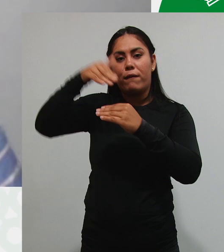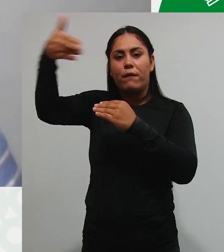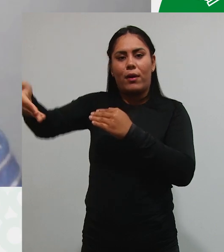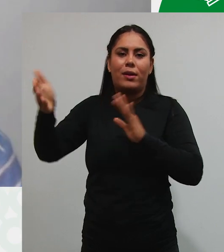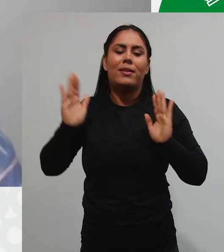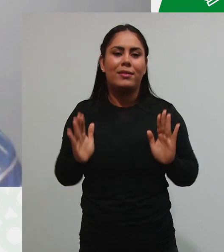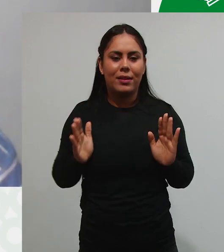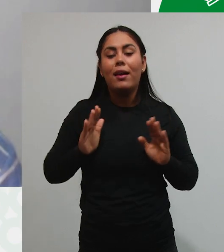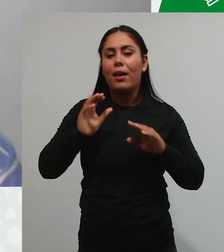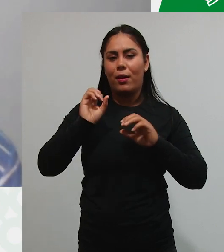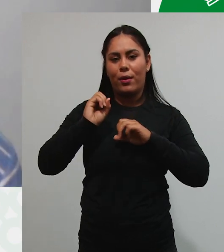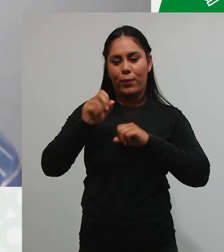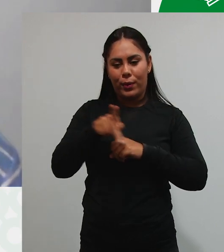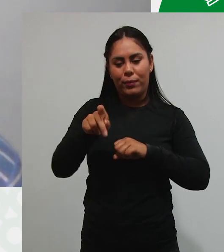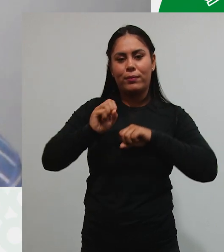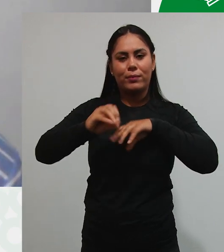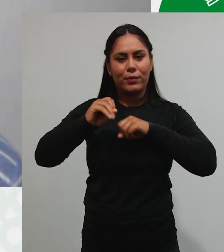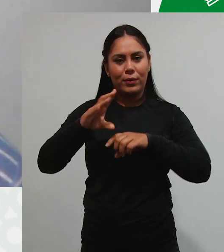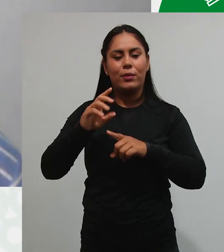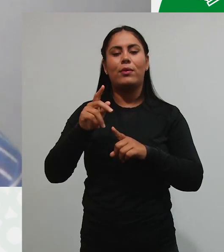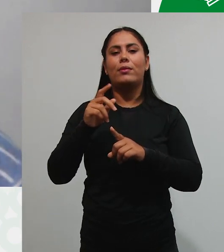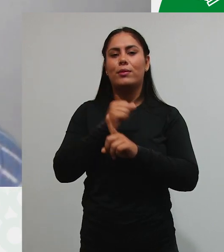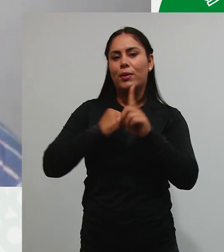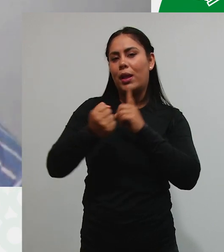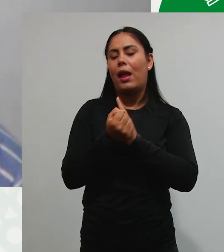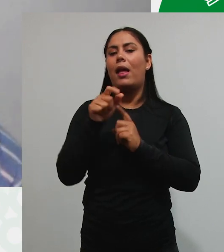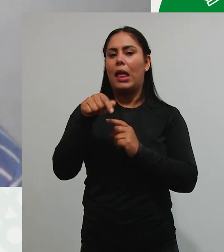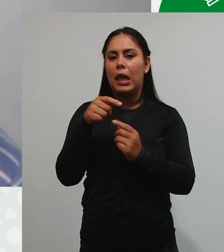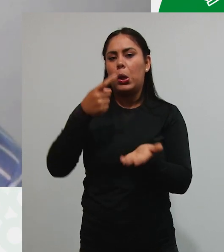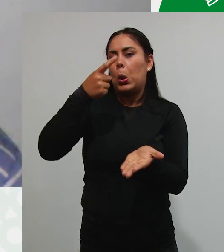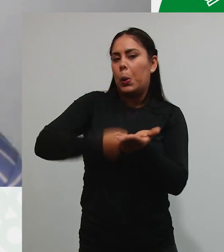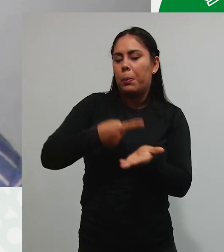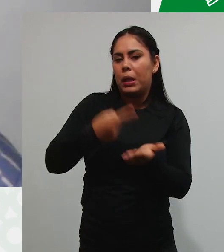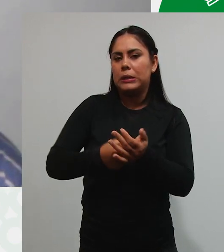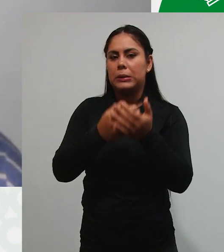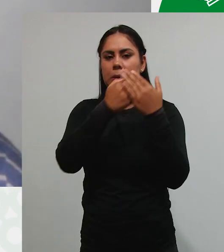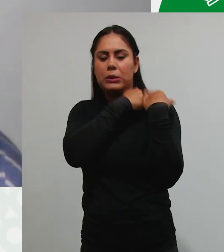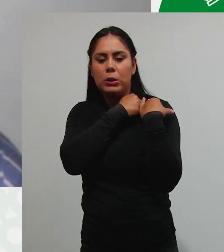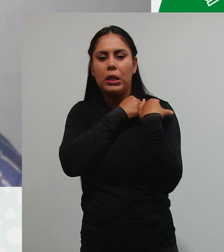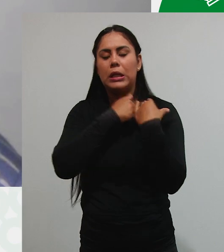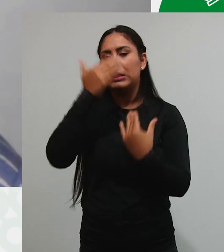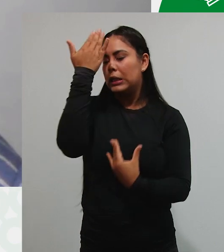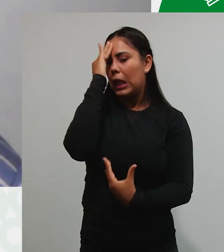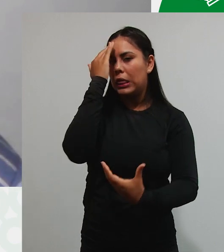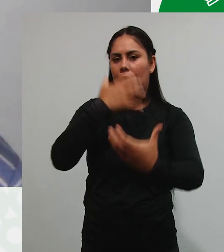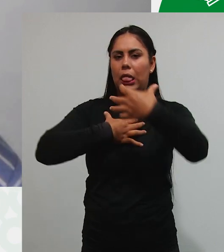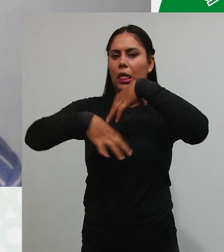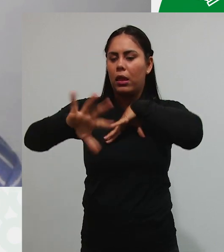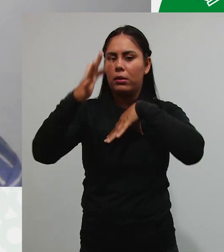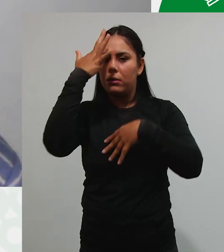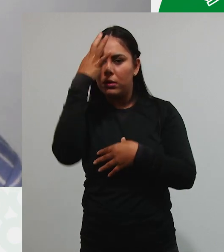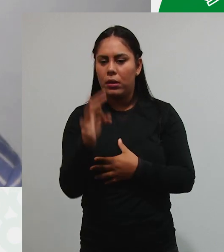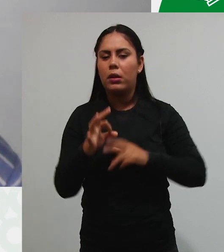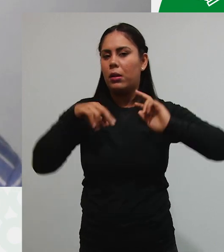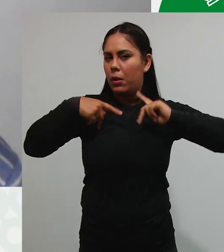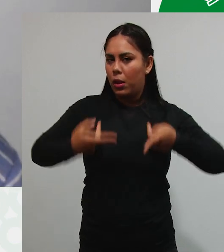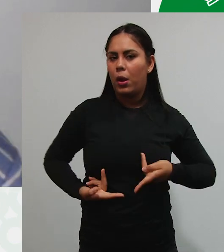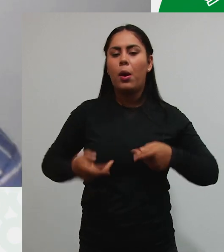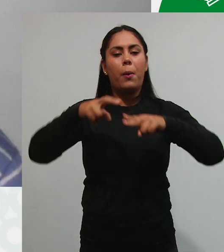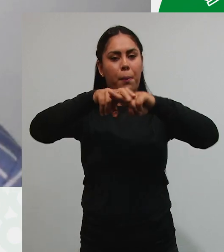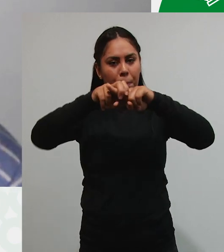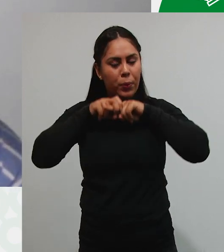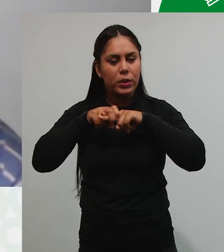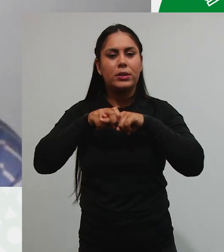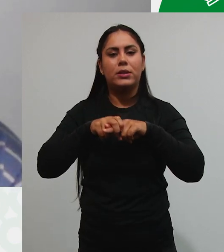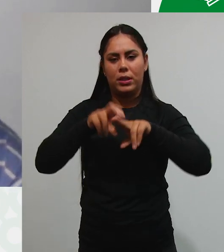fora, daquilo que ela está vivendo lá fora. E o educador social tem esse compromisso de entender o aluno, a aluna, enquanto ser humano.